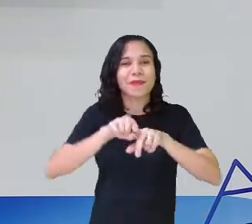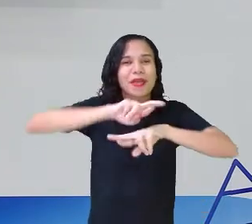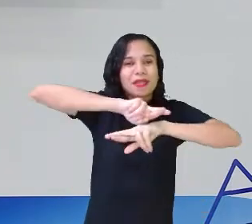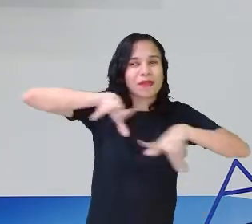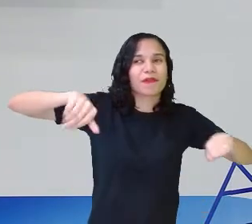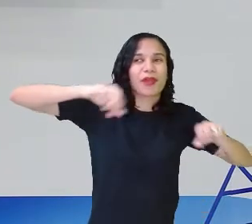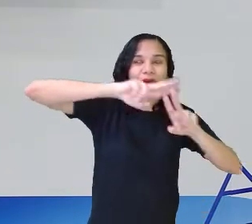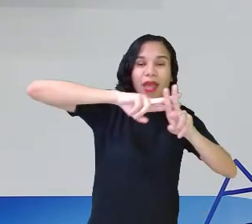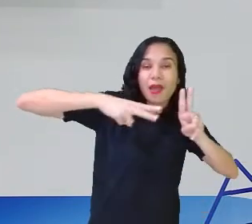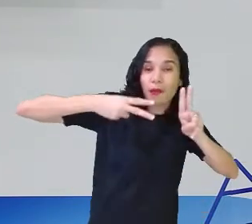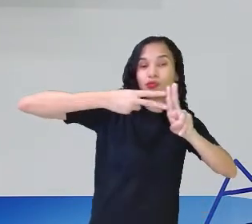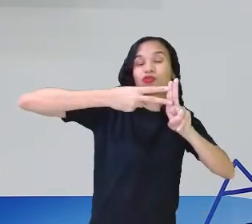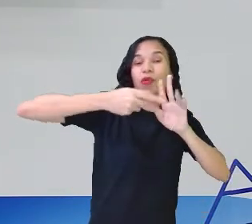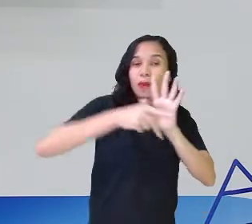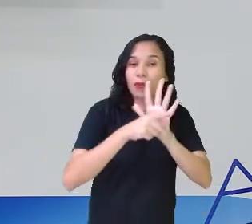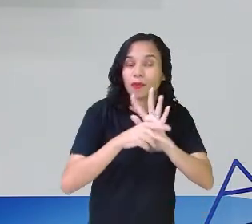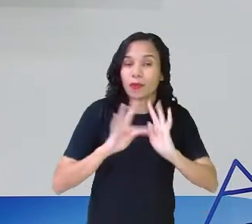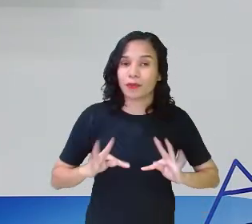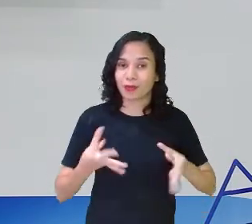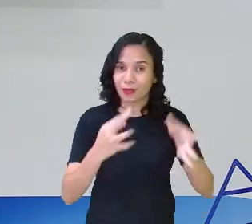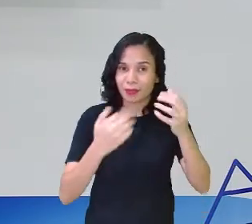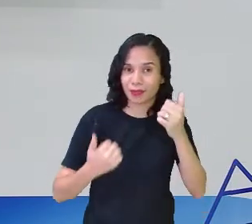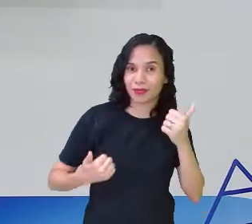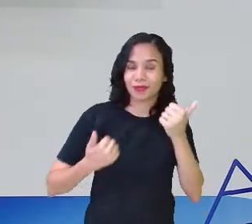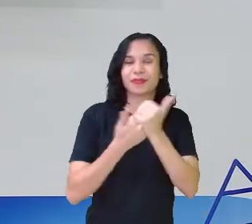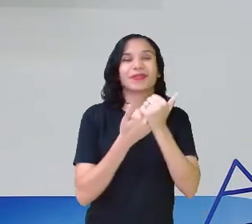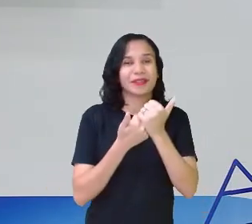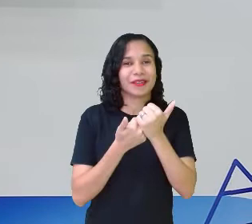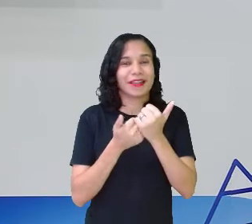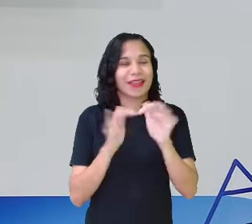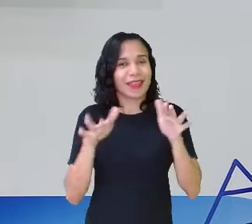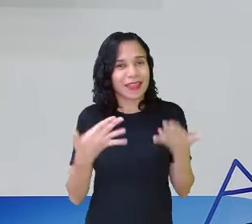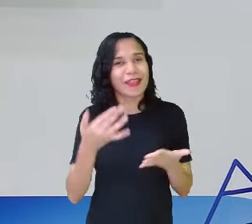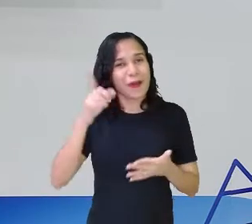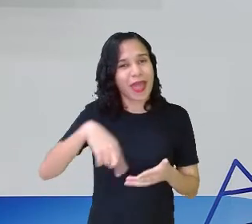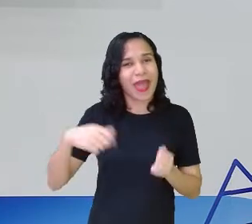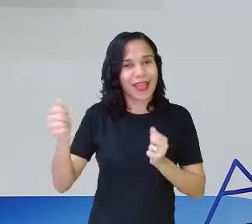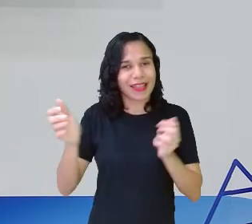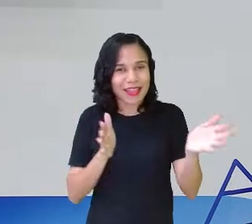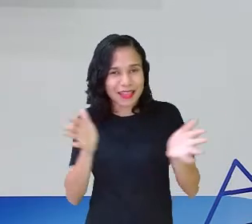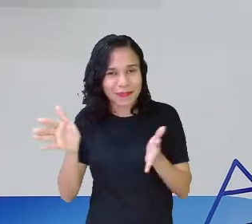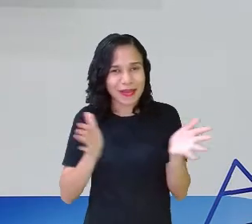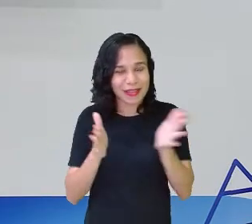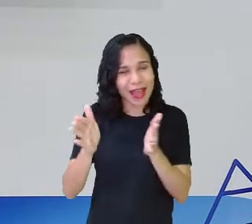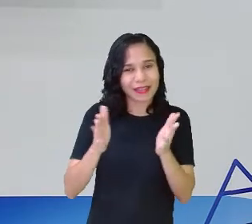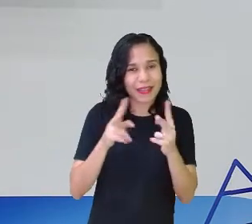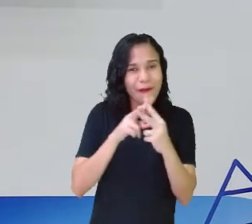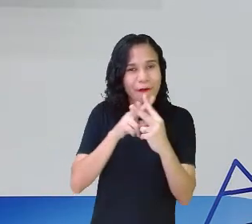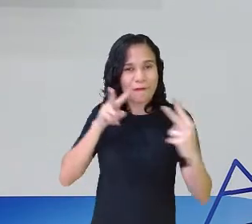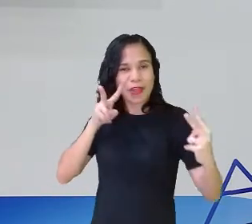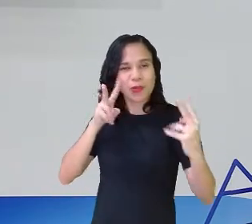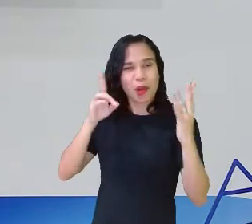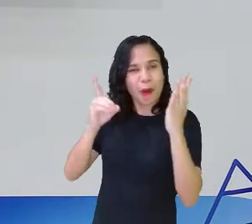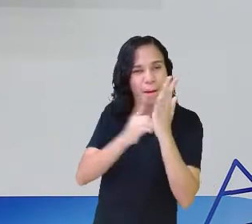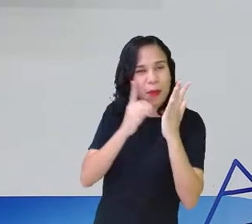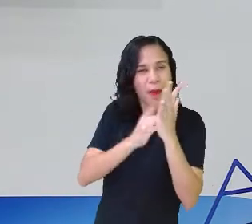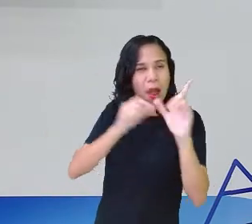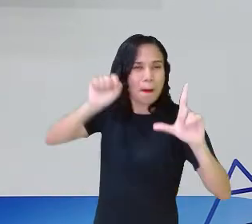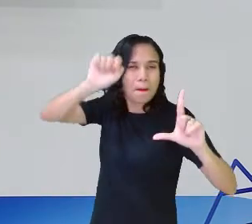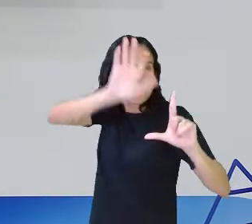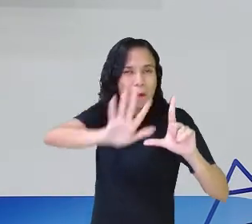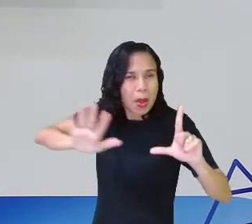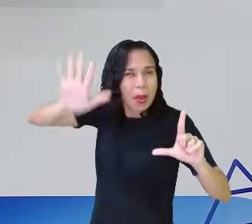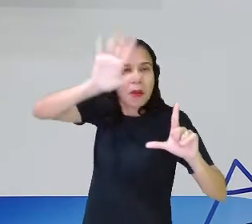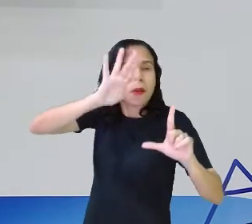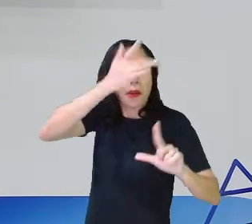diferentes recursos de tecnologias assistivas. Então, é acessibilidade digital. Algumas pessoas funcionam muito bem